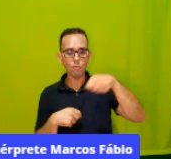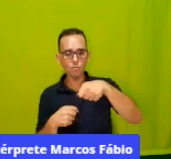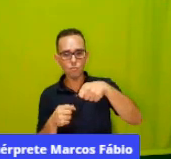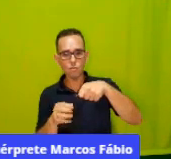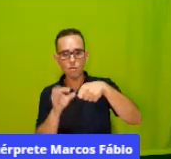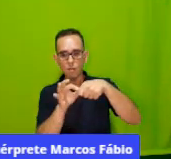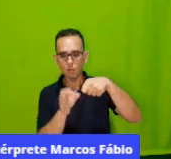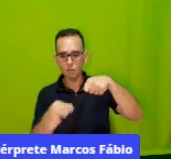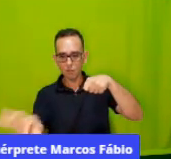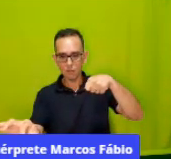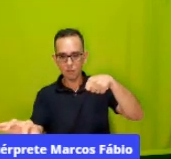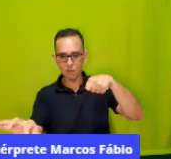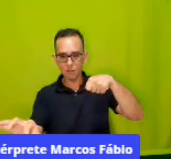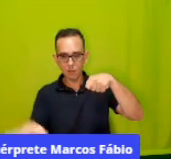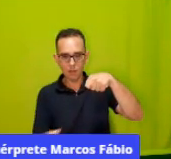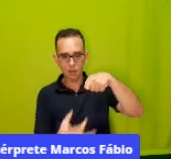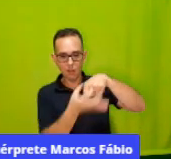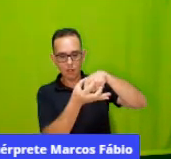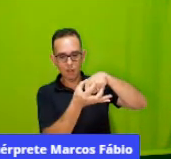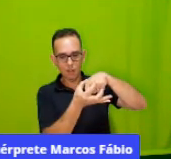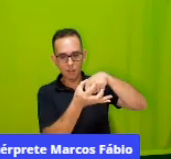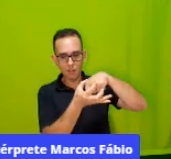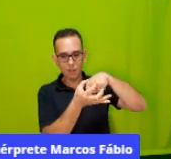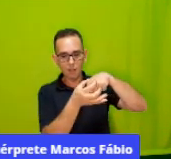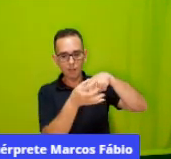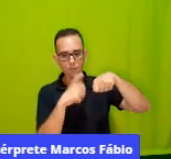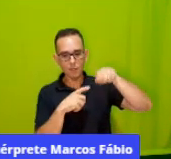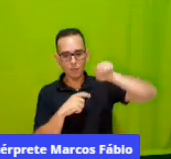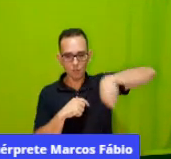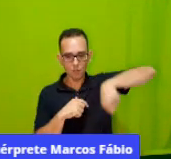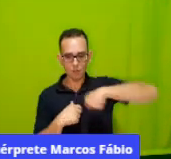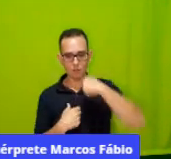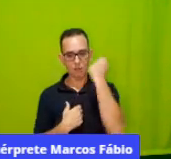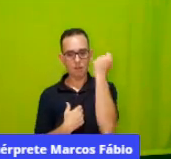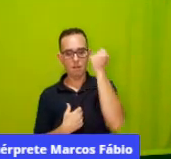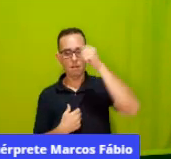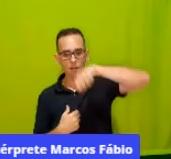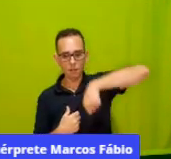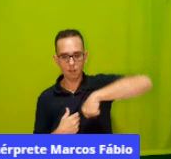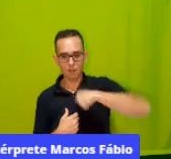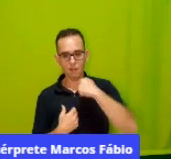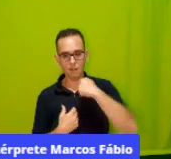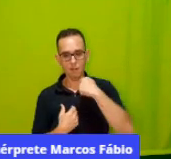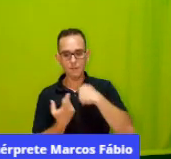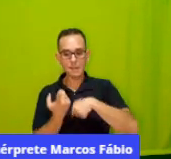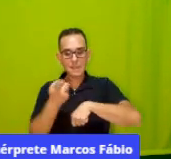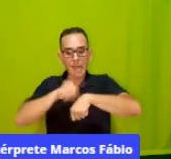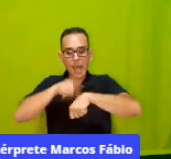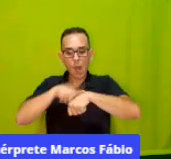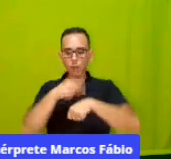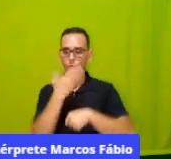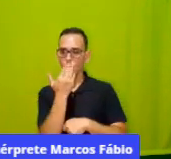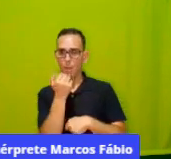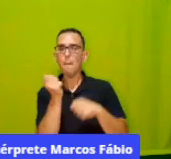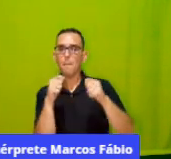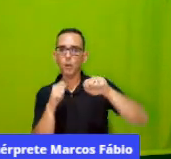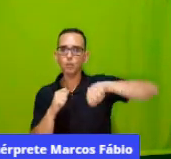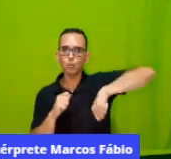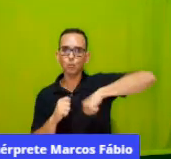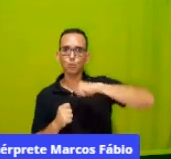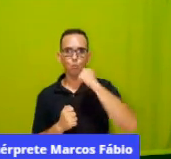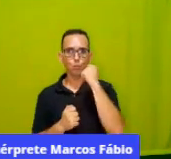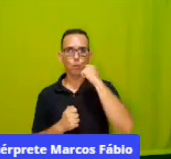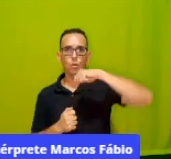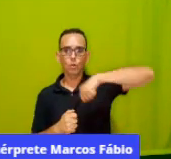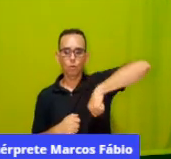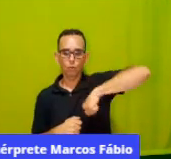ele precisa comer. O mesmo adaptador onde ele escreve, eu consigo alimentar esse aluno. Se ele tem uma coordenação motora que possibilita,